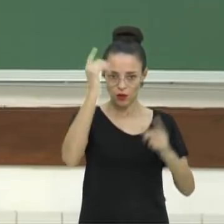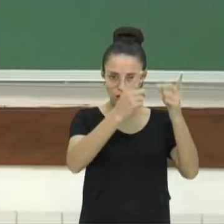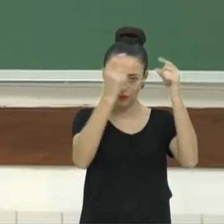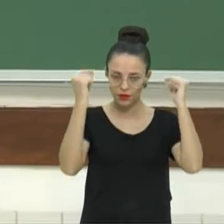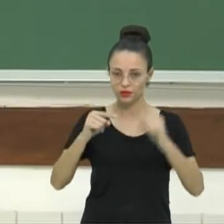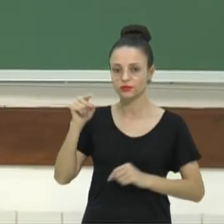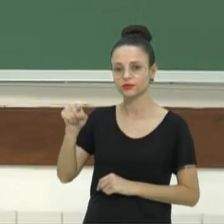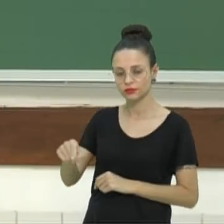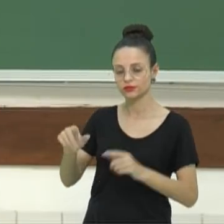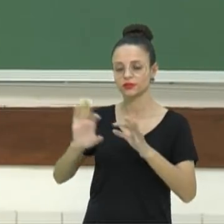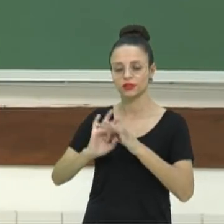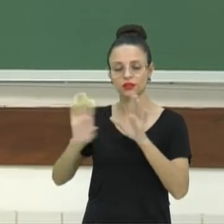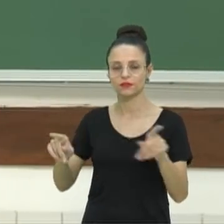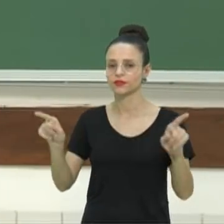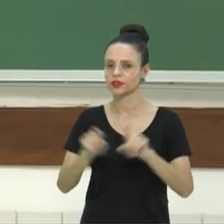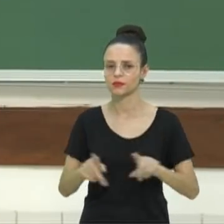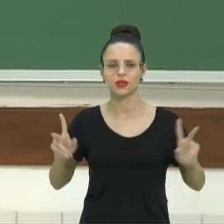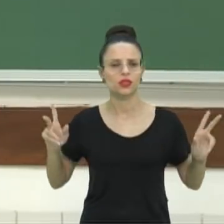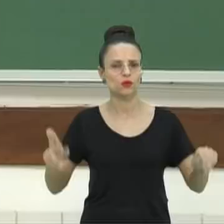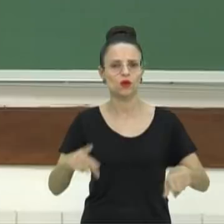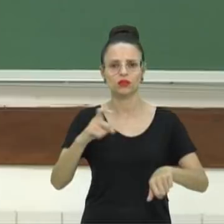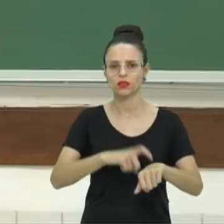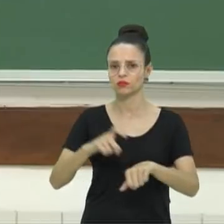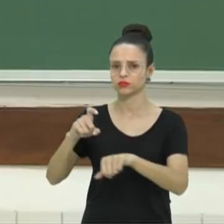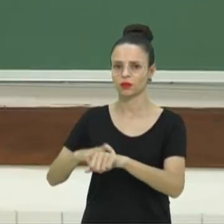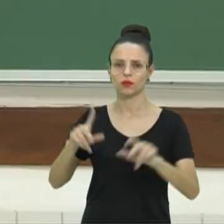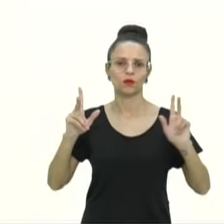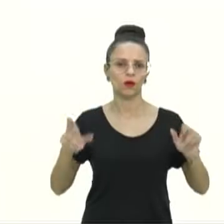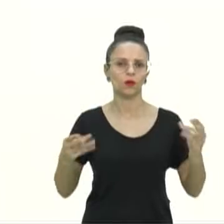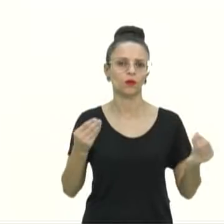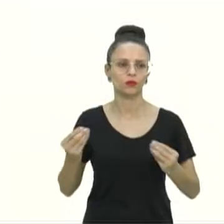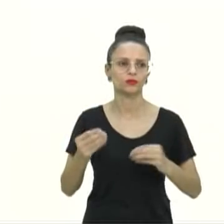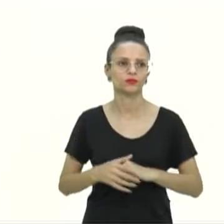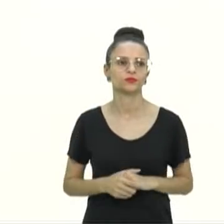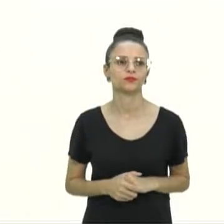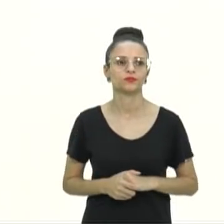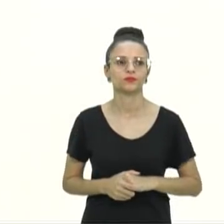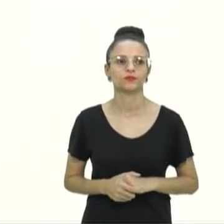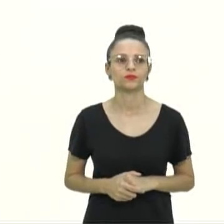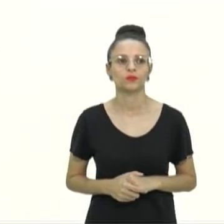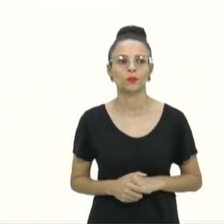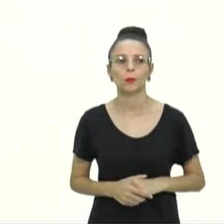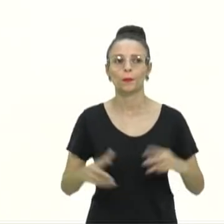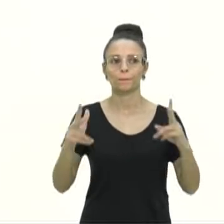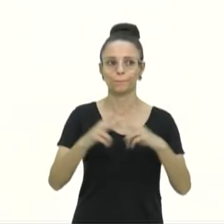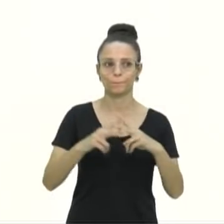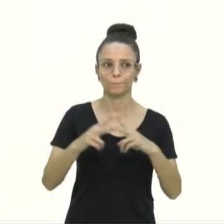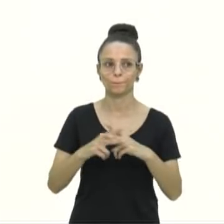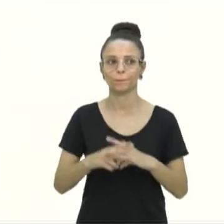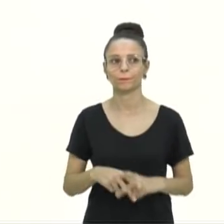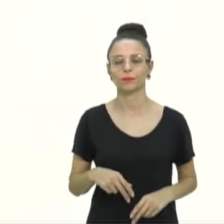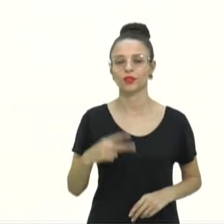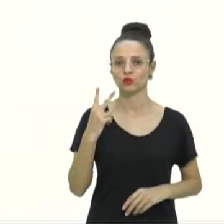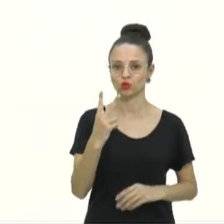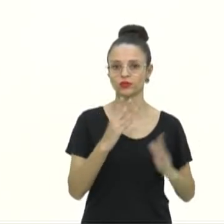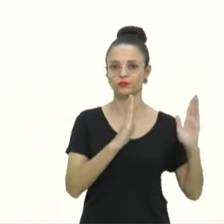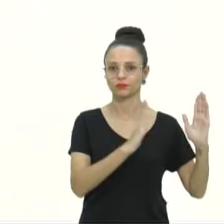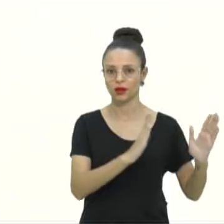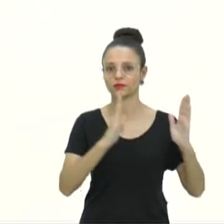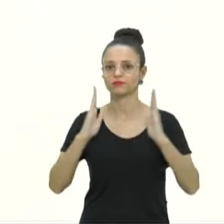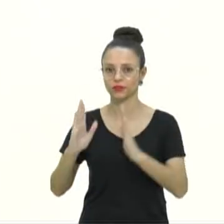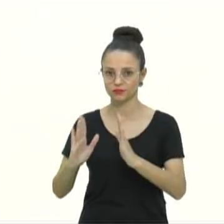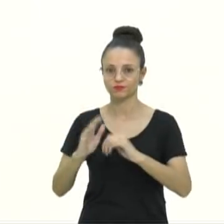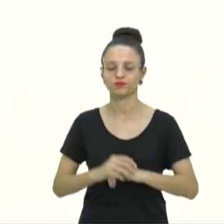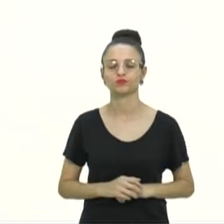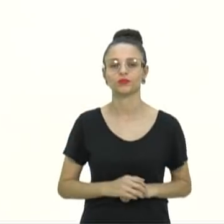é o mesmo, é a mesma duração, né? Então, como que é a duração? Então, a duração de uma luta será de 2 períodos, ou rounds,